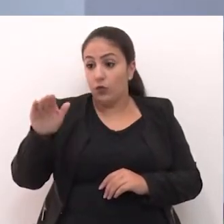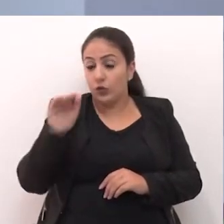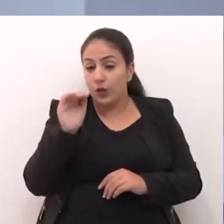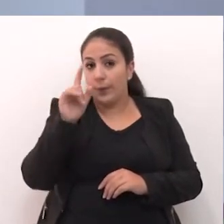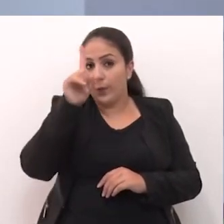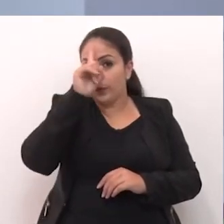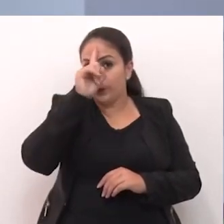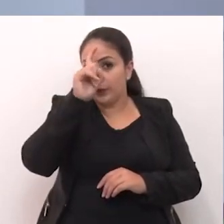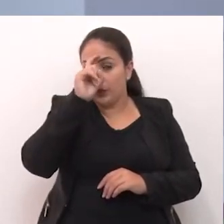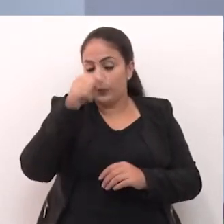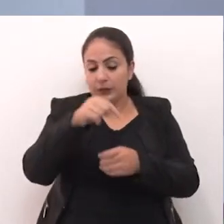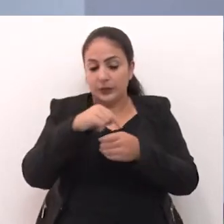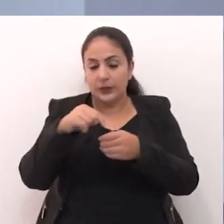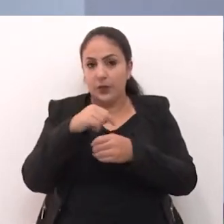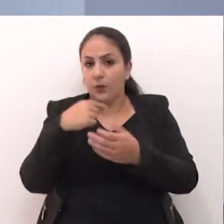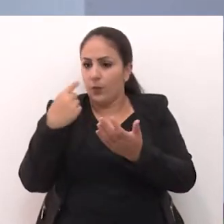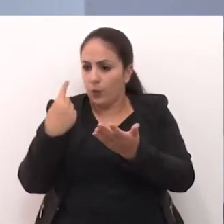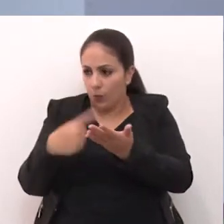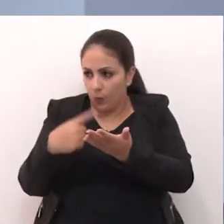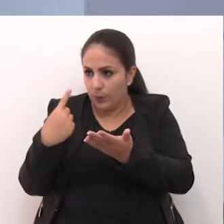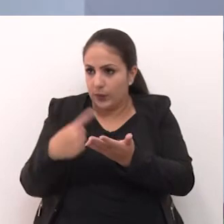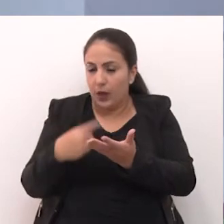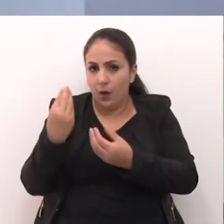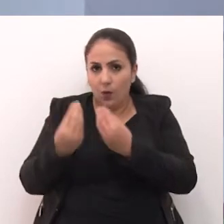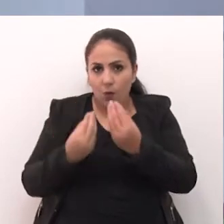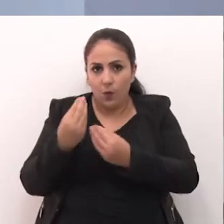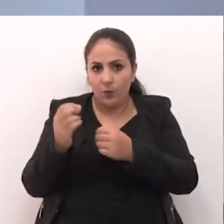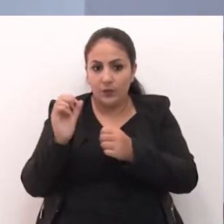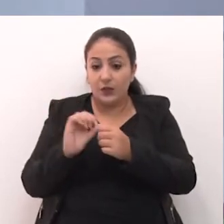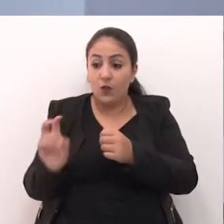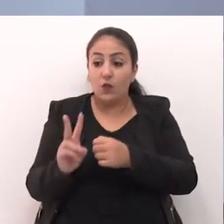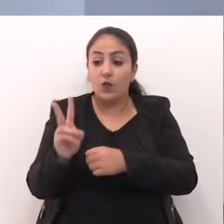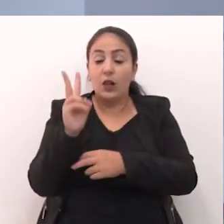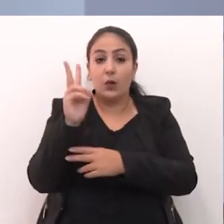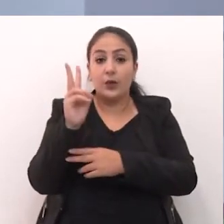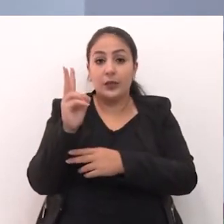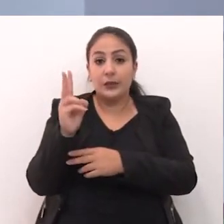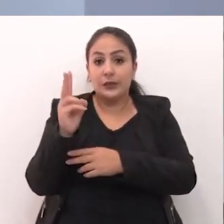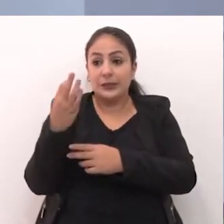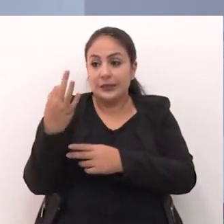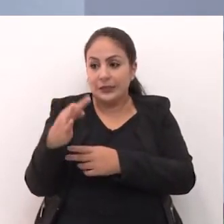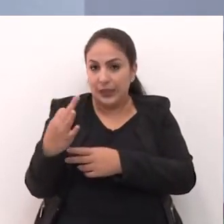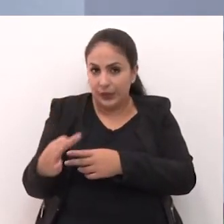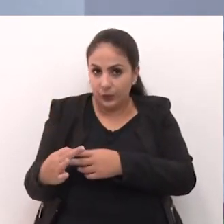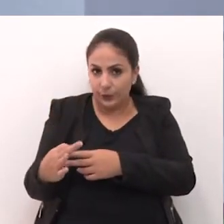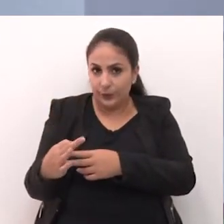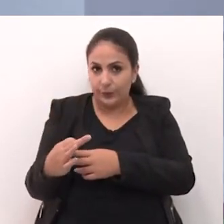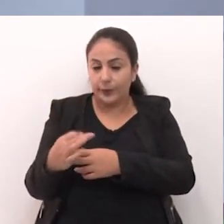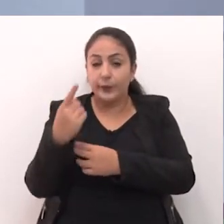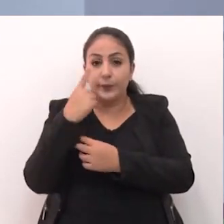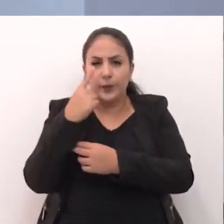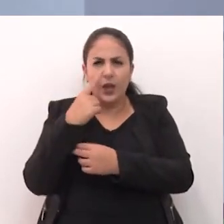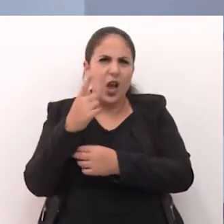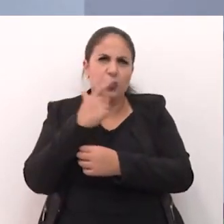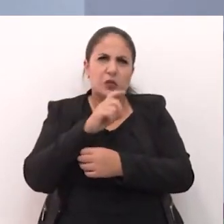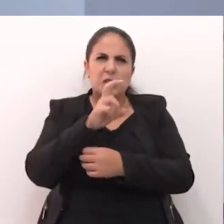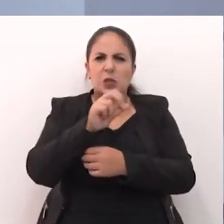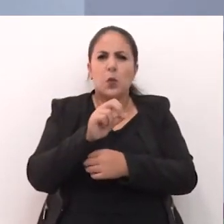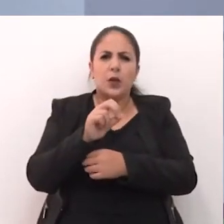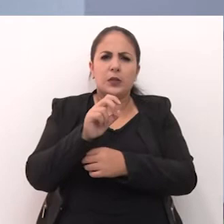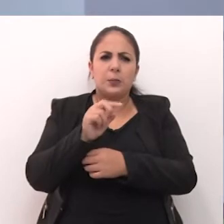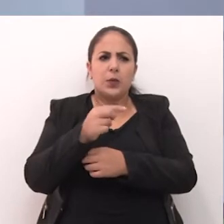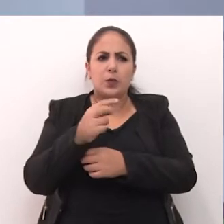chamar o Hospital da Cidade e vão sentar para acertar um valor a ser determinado, que será em